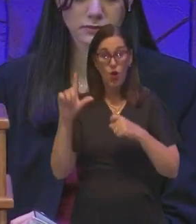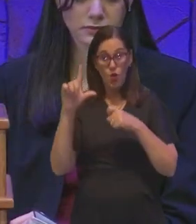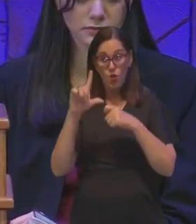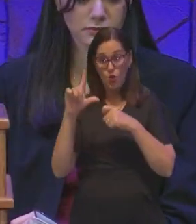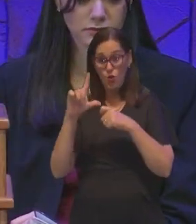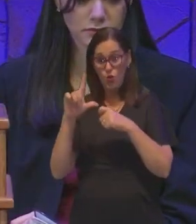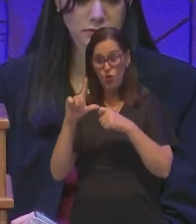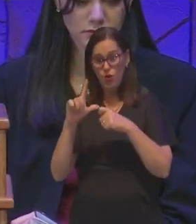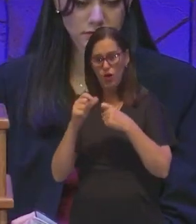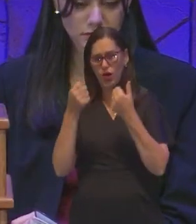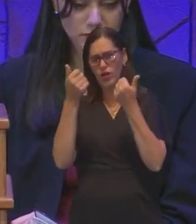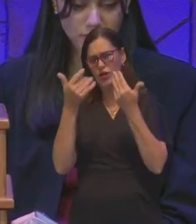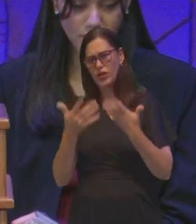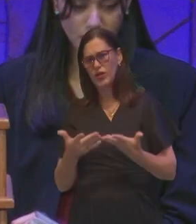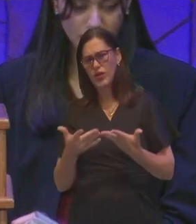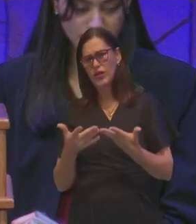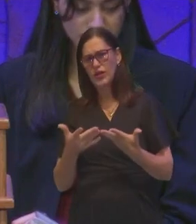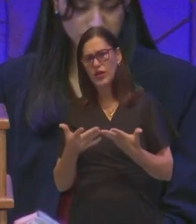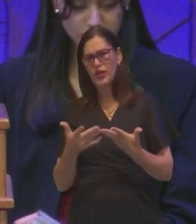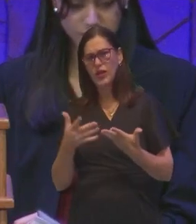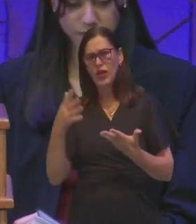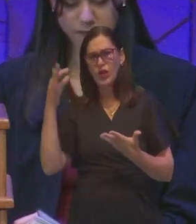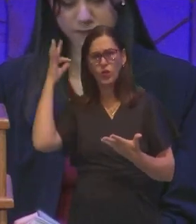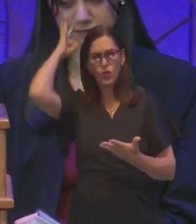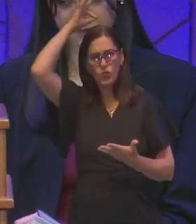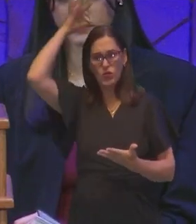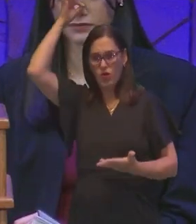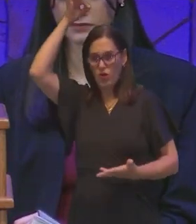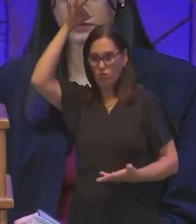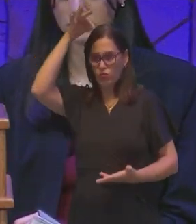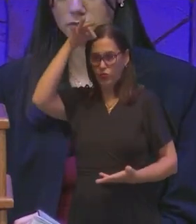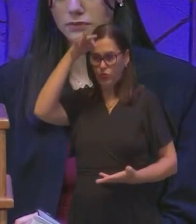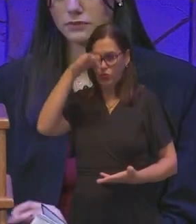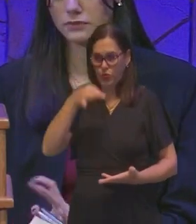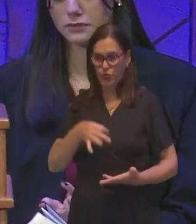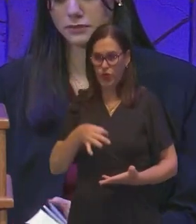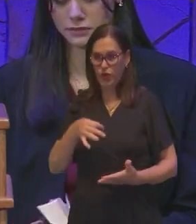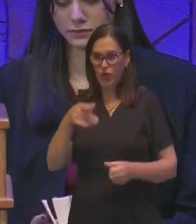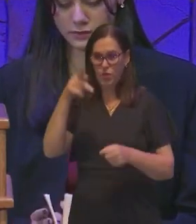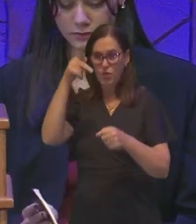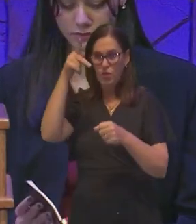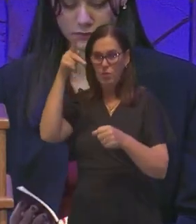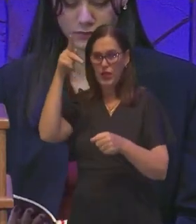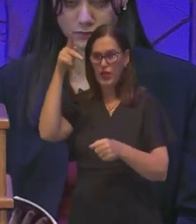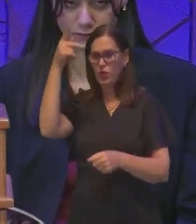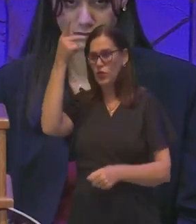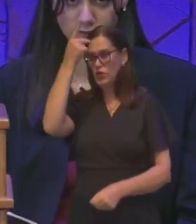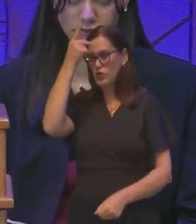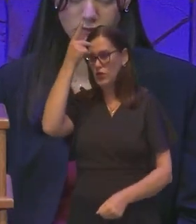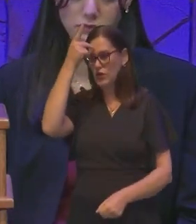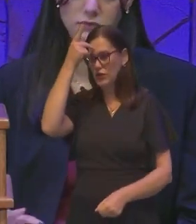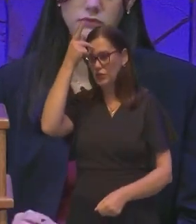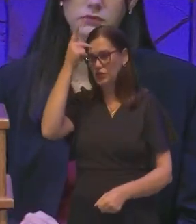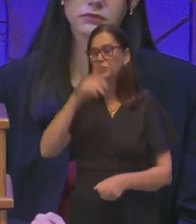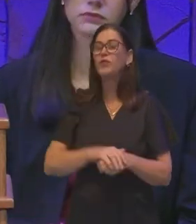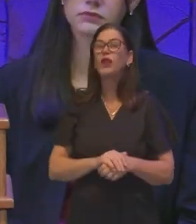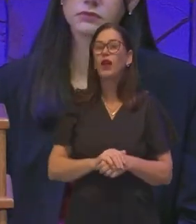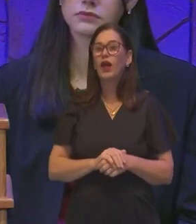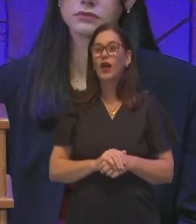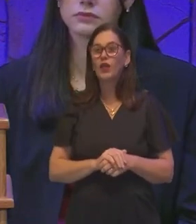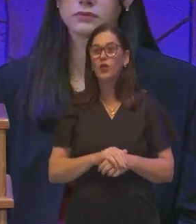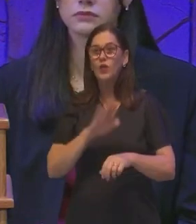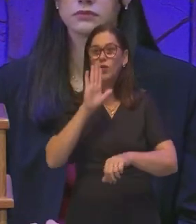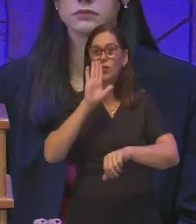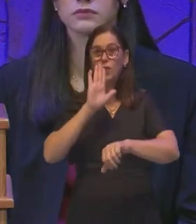Lucas, ele fala sobre a descida do Espírito Santo em Pentecostes. E esse período ele